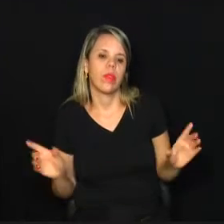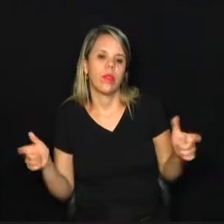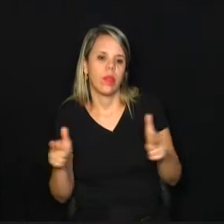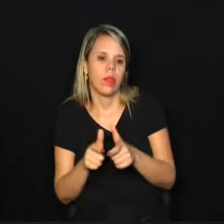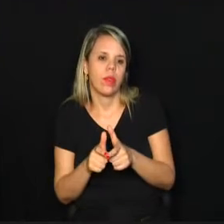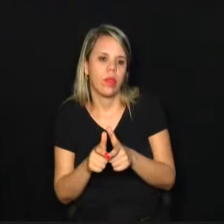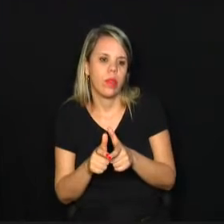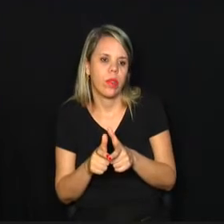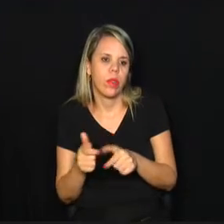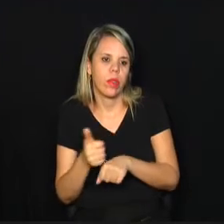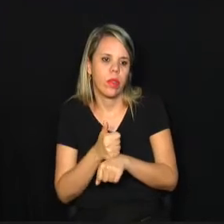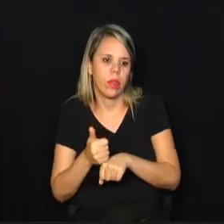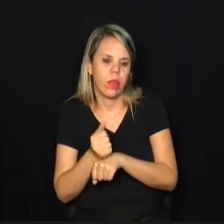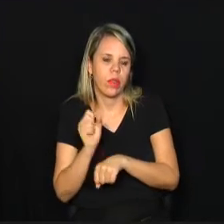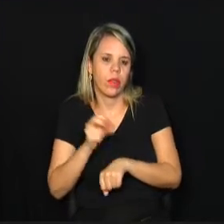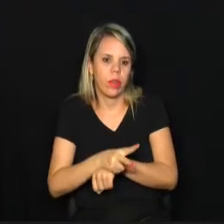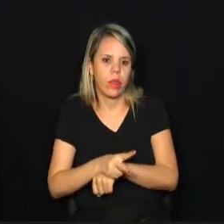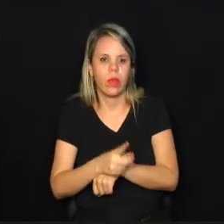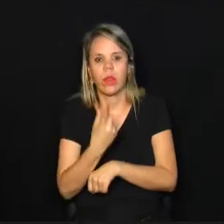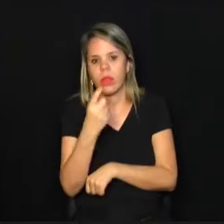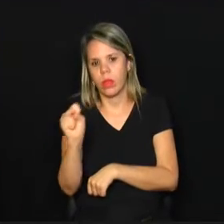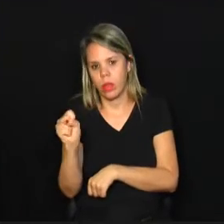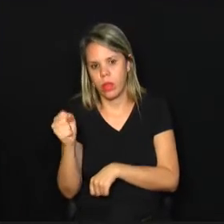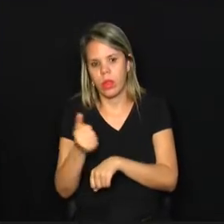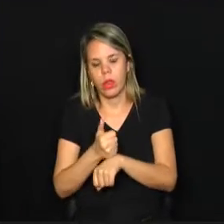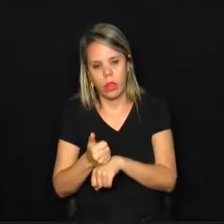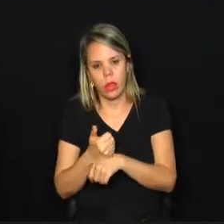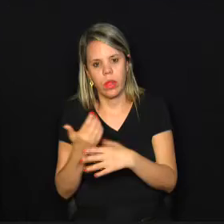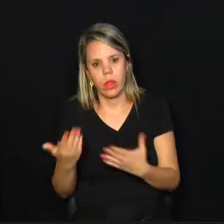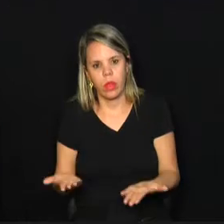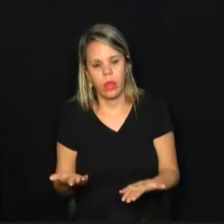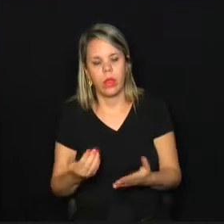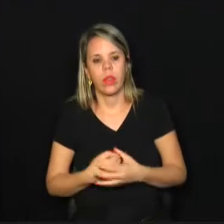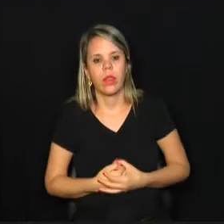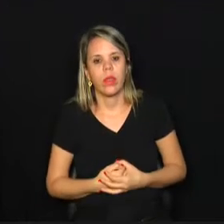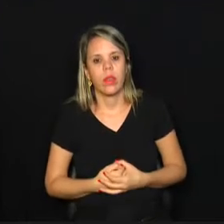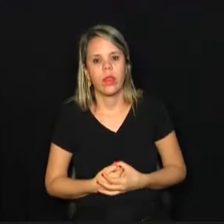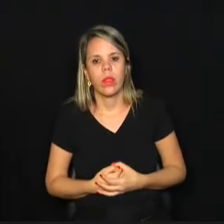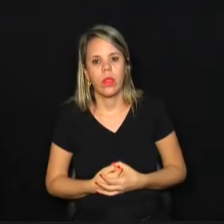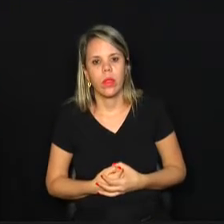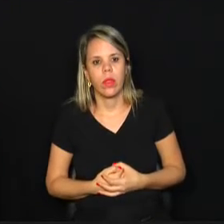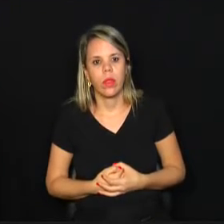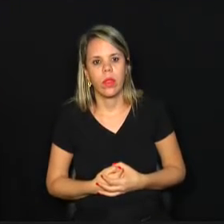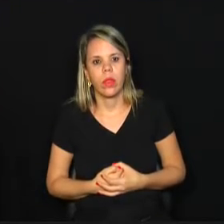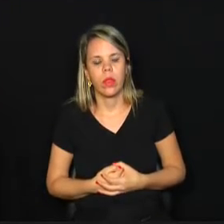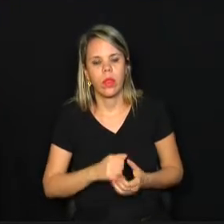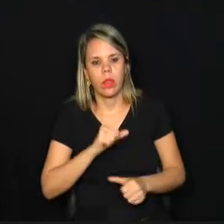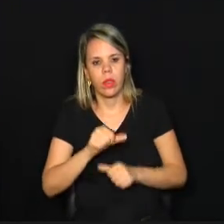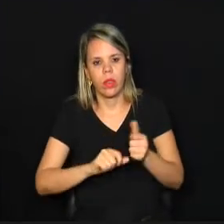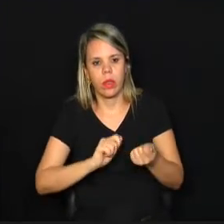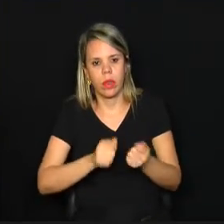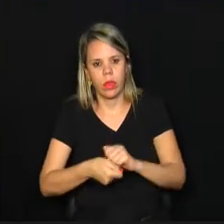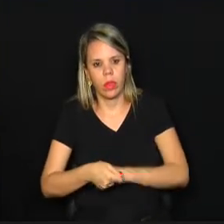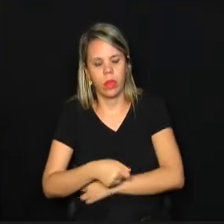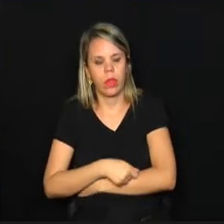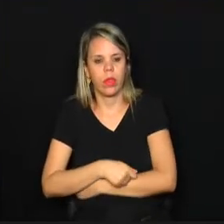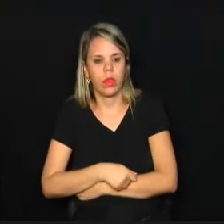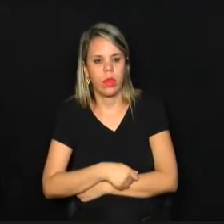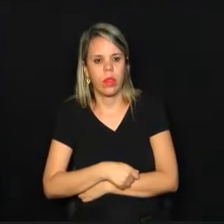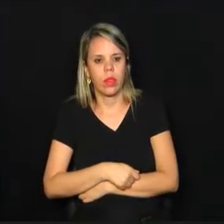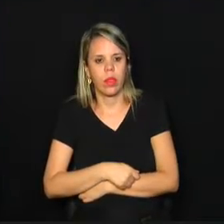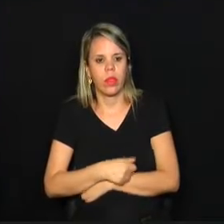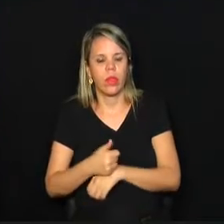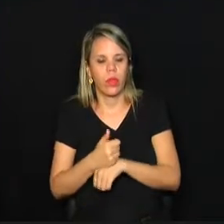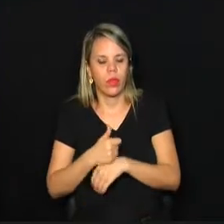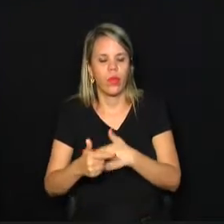dos comissionados para 18 cargos e o remanescente, a conversão para quadros de